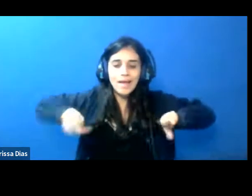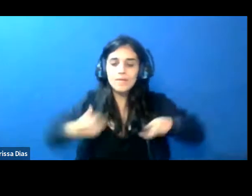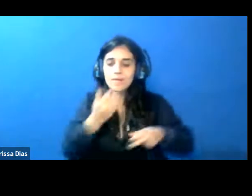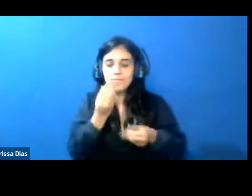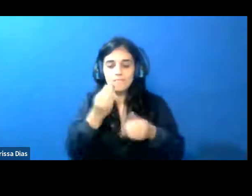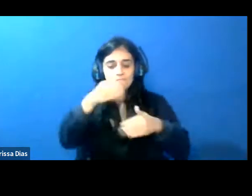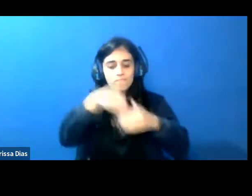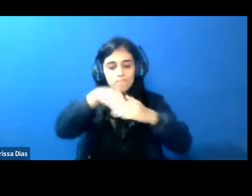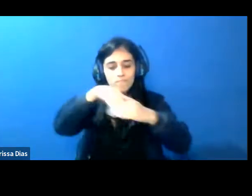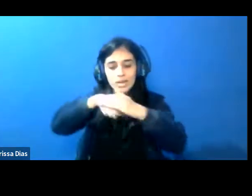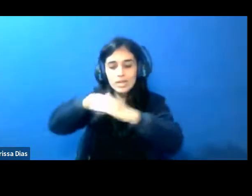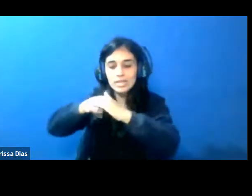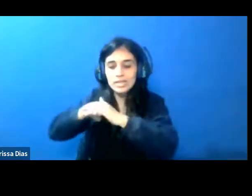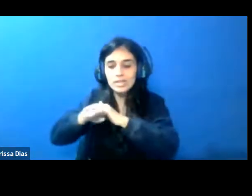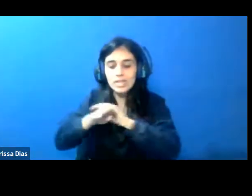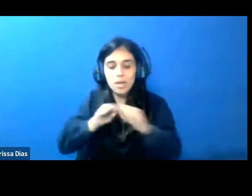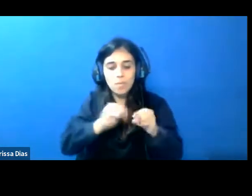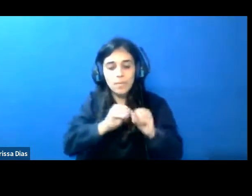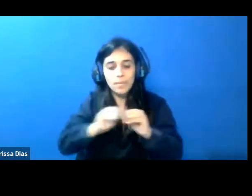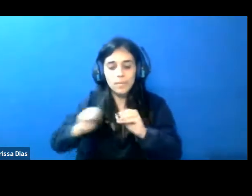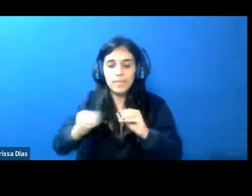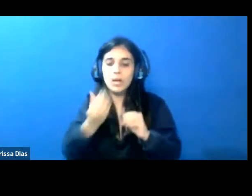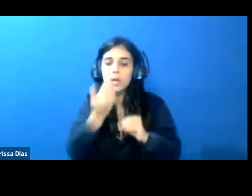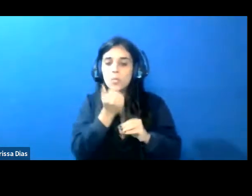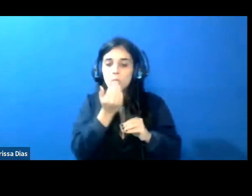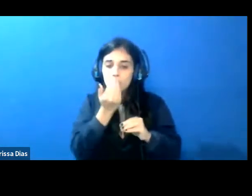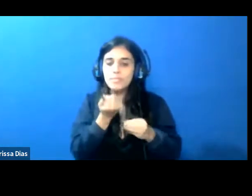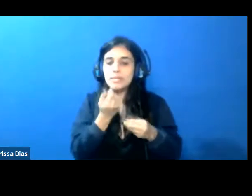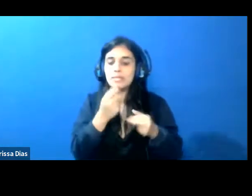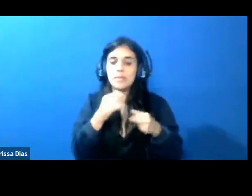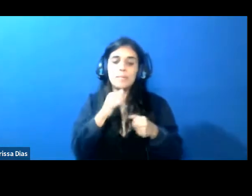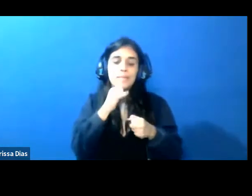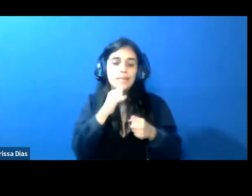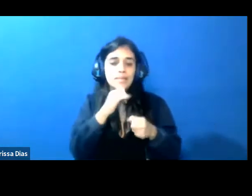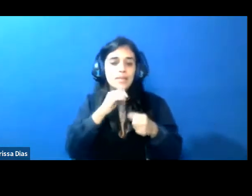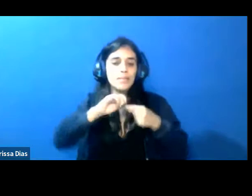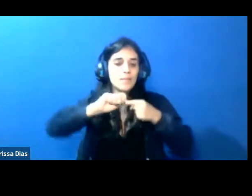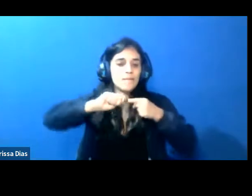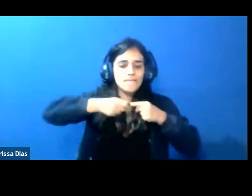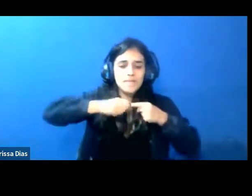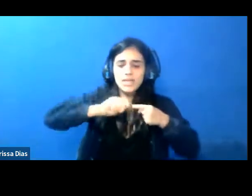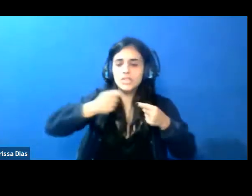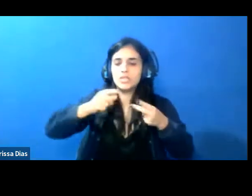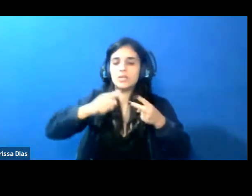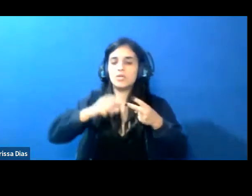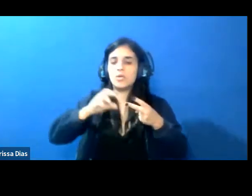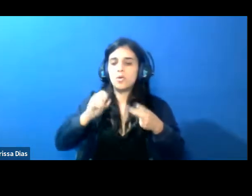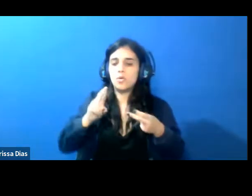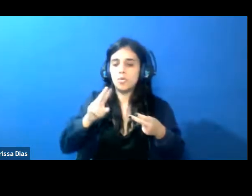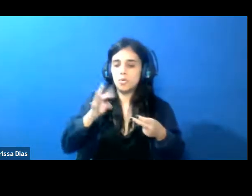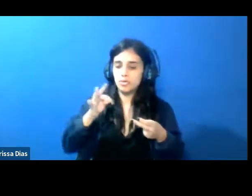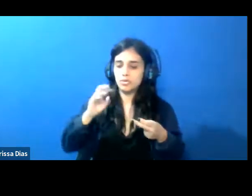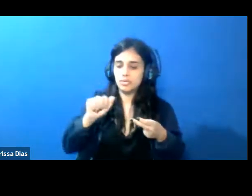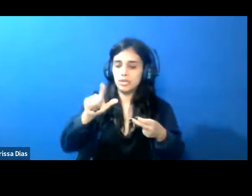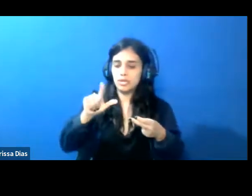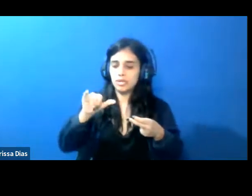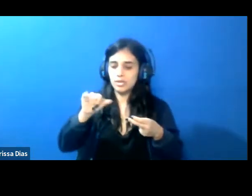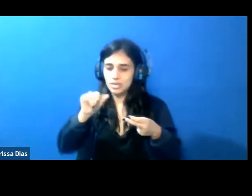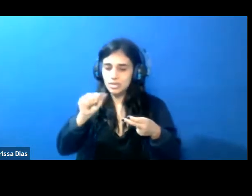comida, desde várias variedades de feijão até hortaliças, verduras,